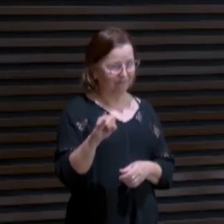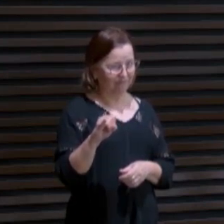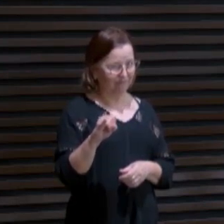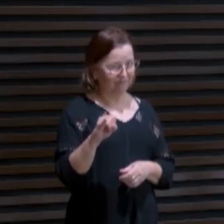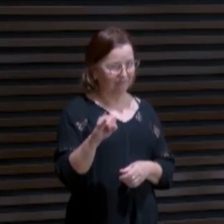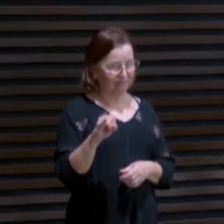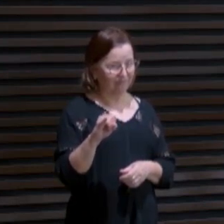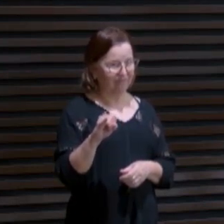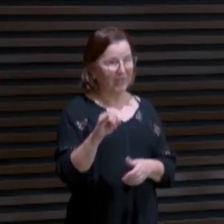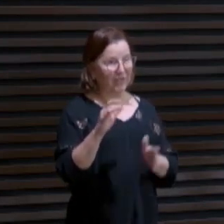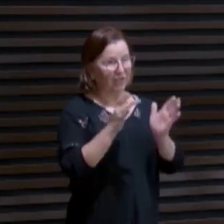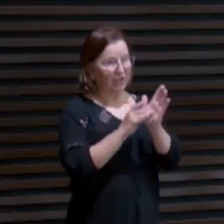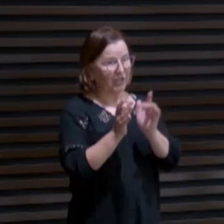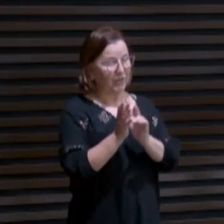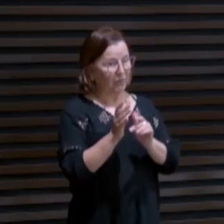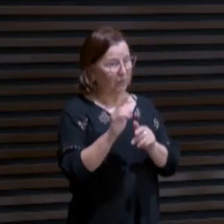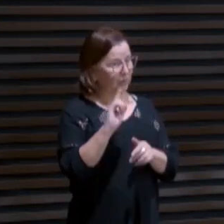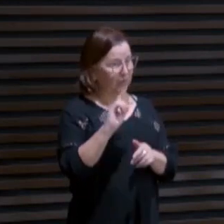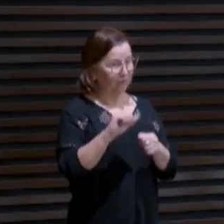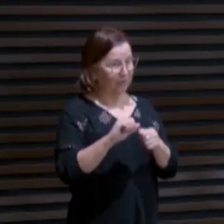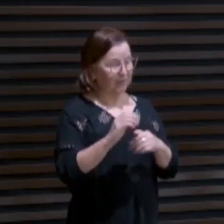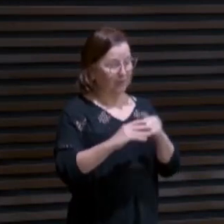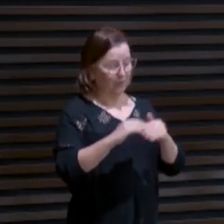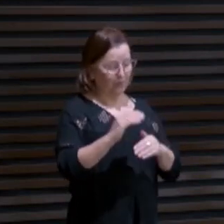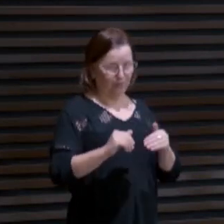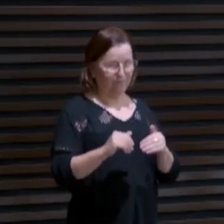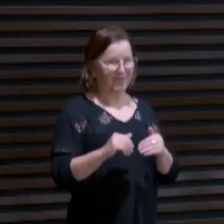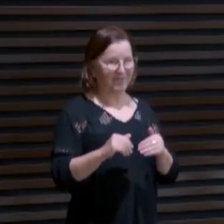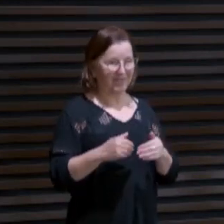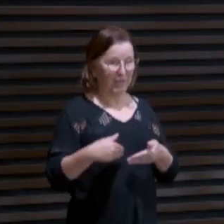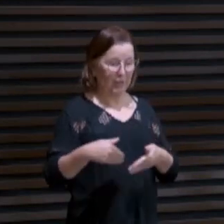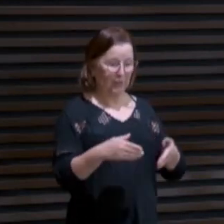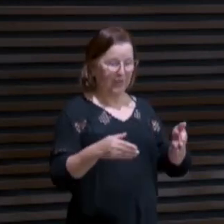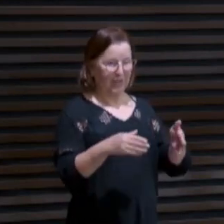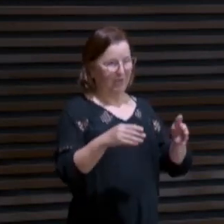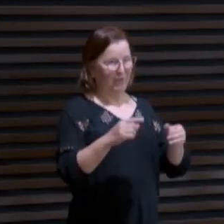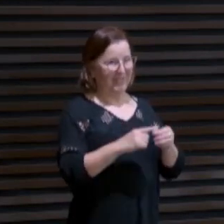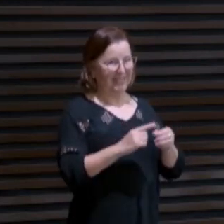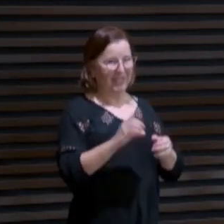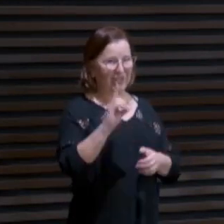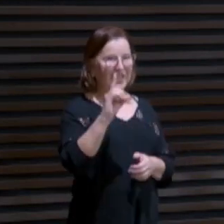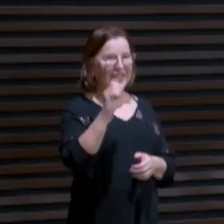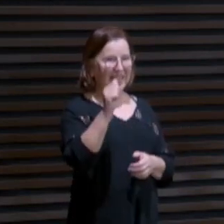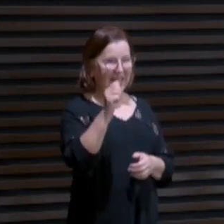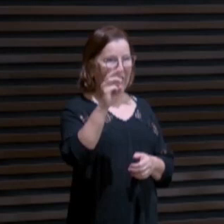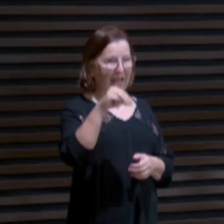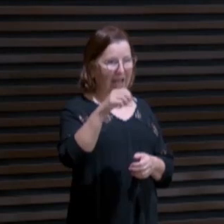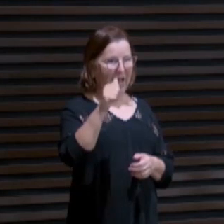convertido no caminho de Damasco, para onde ele iria se ele morresse? Para o inferno.